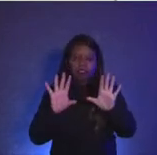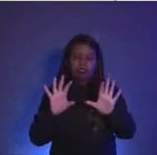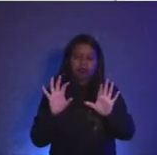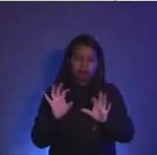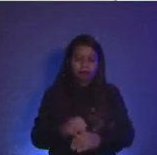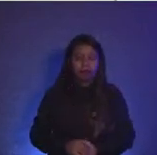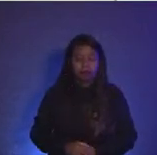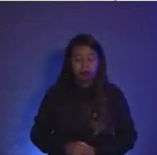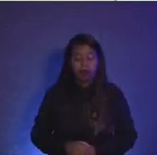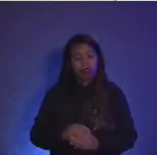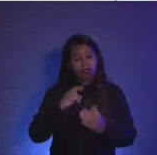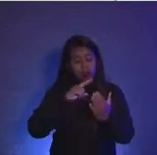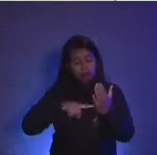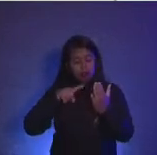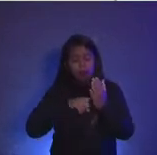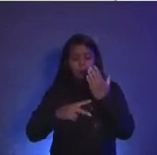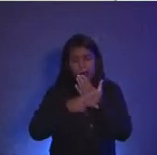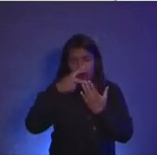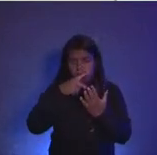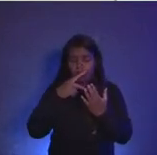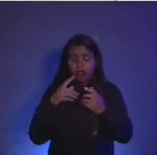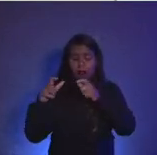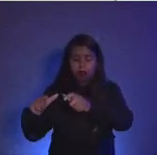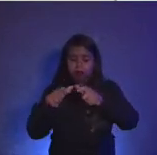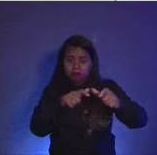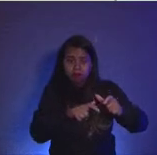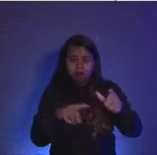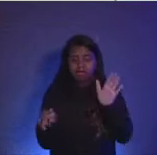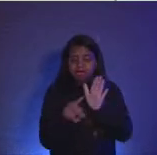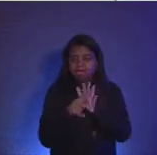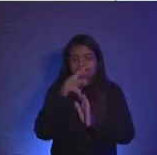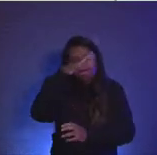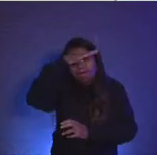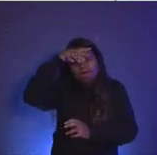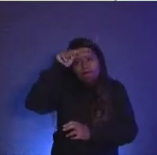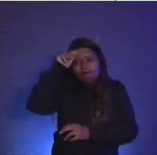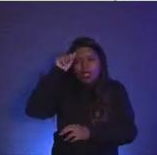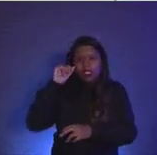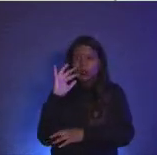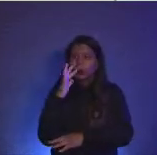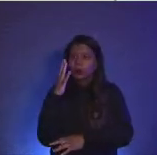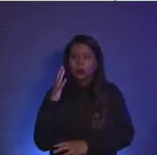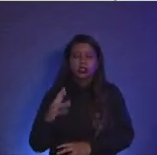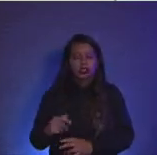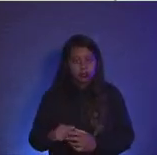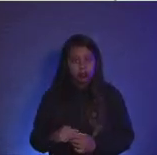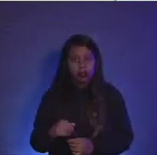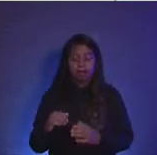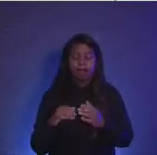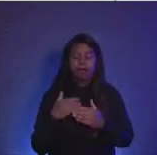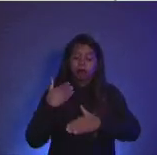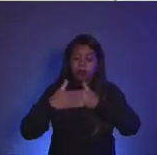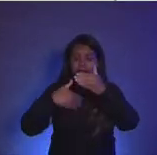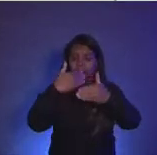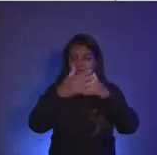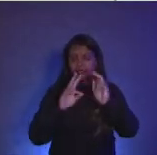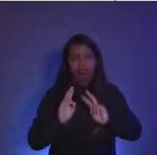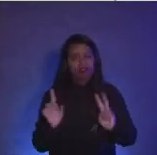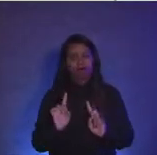ouro, de pesquisa de ouro, numa região intocada da Amazônia, esses projetos acabaram não seguindo adiante.